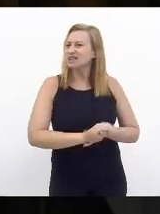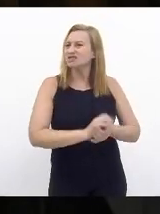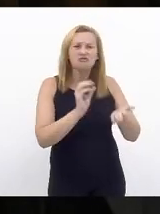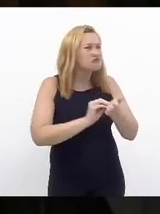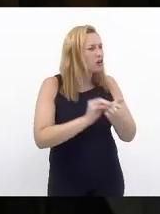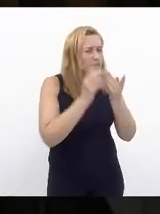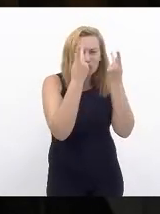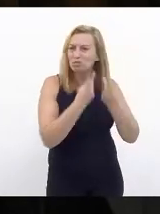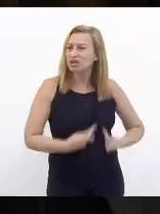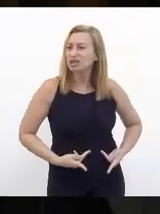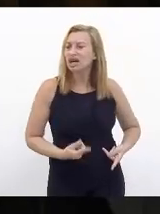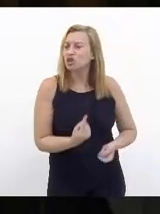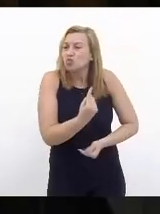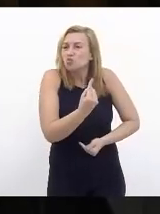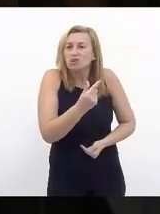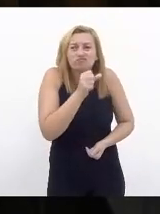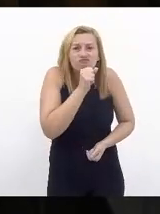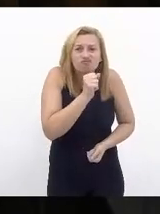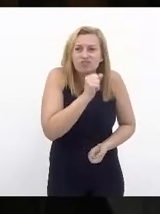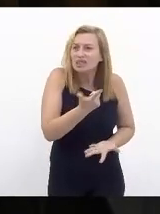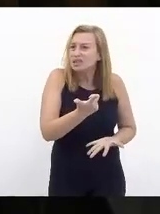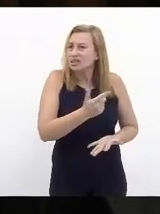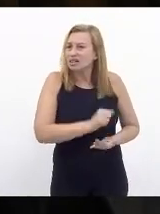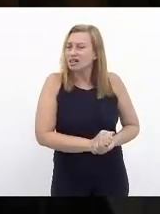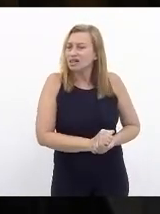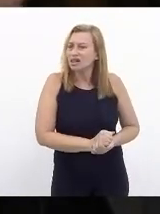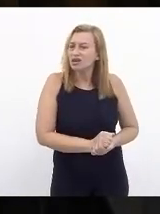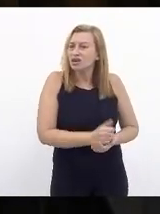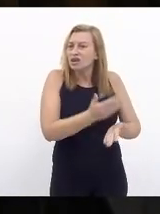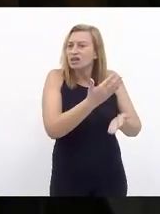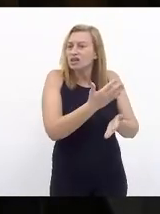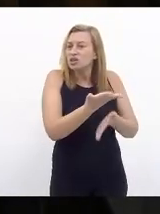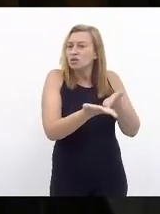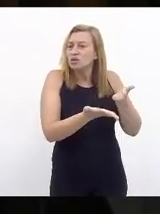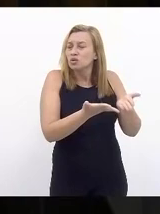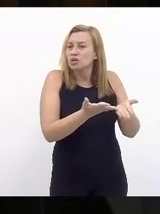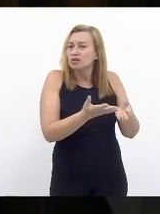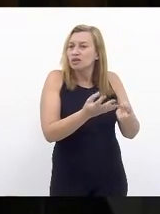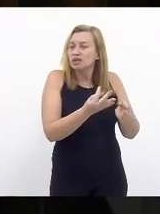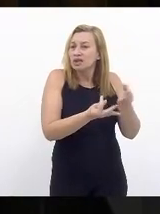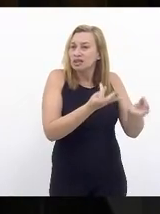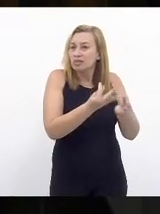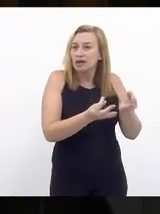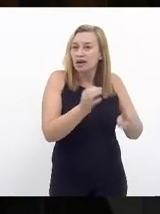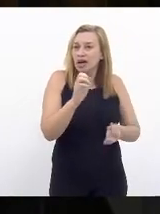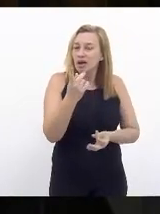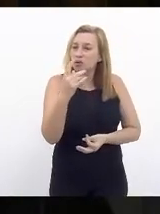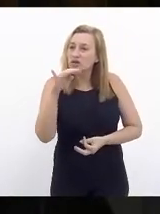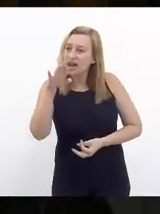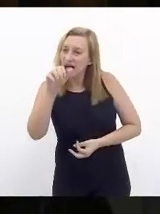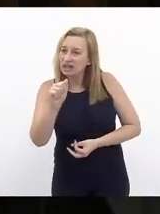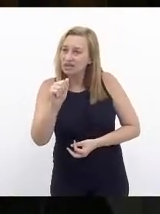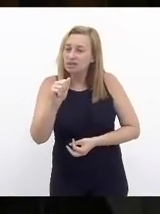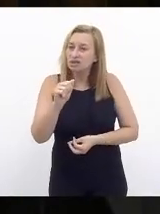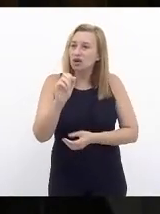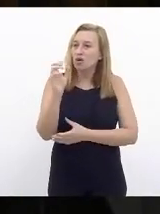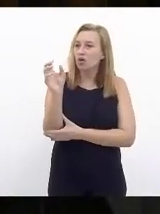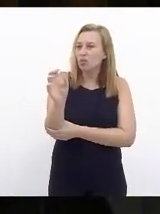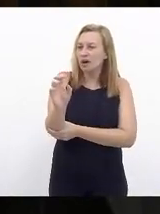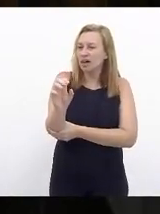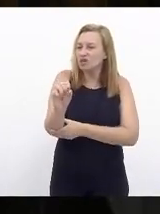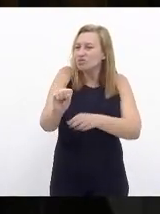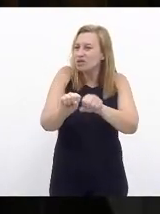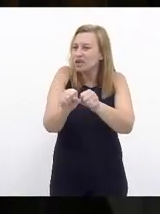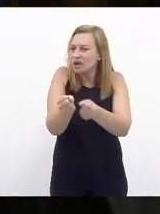É desumano. Uma senhora que faz o tratamento de hemodiálise, que estava com o braço quebrado,